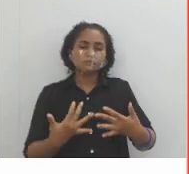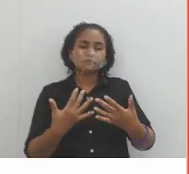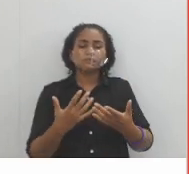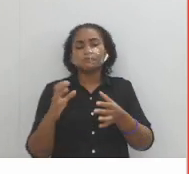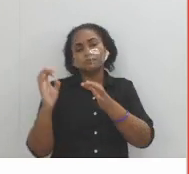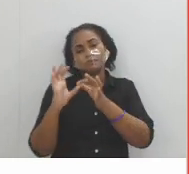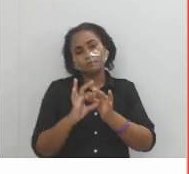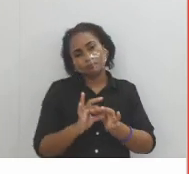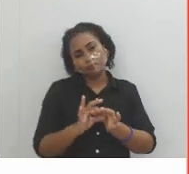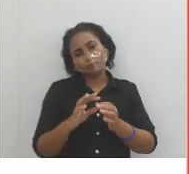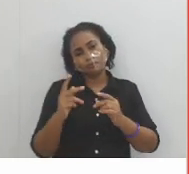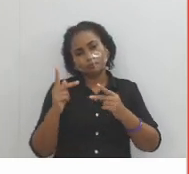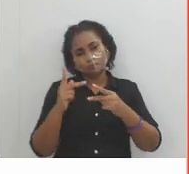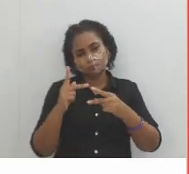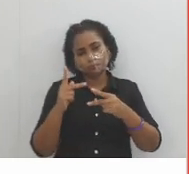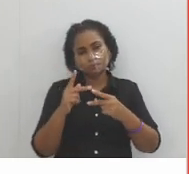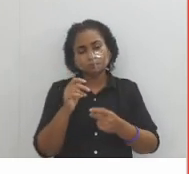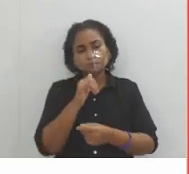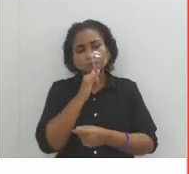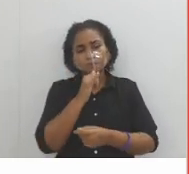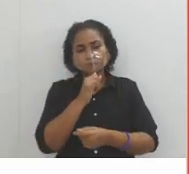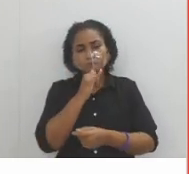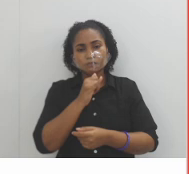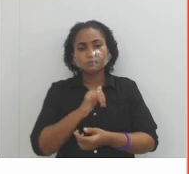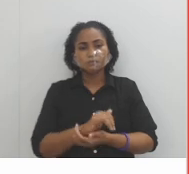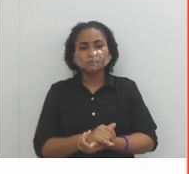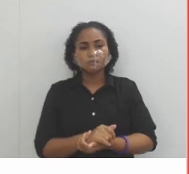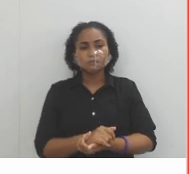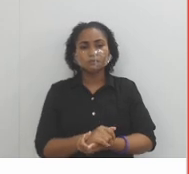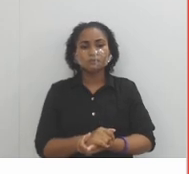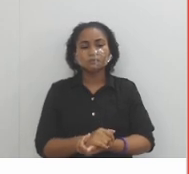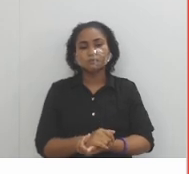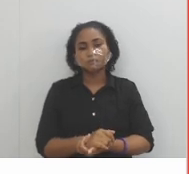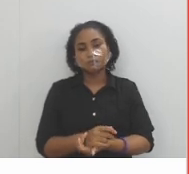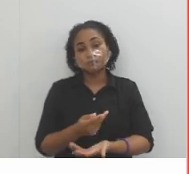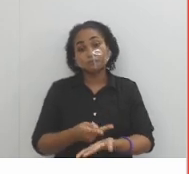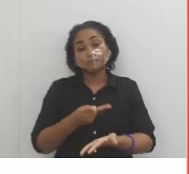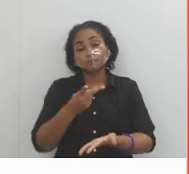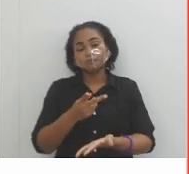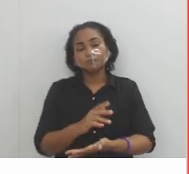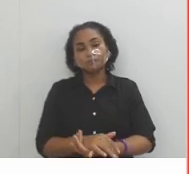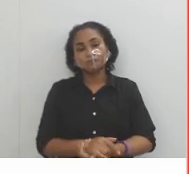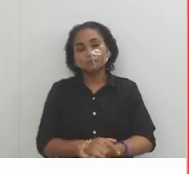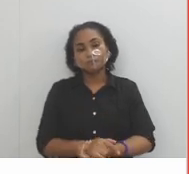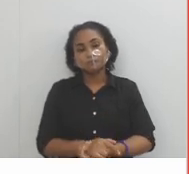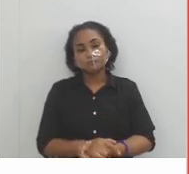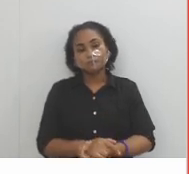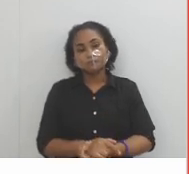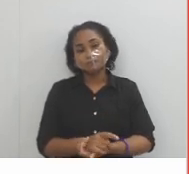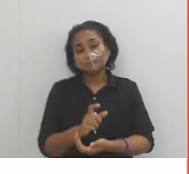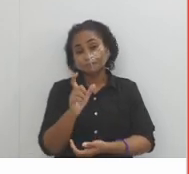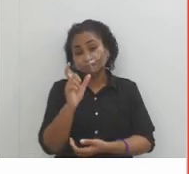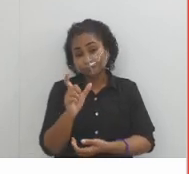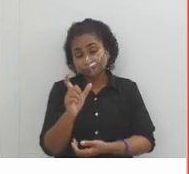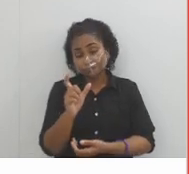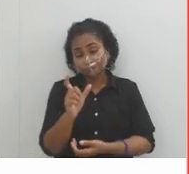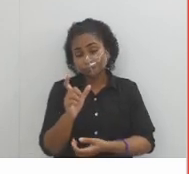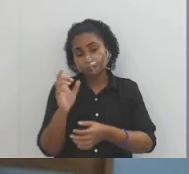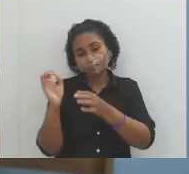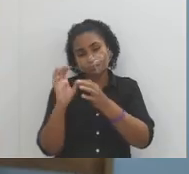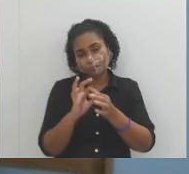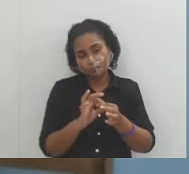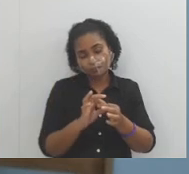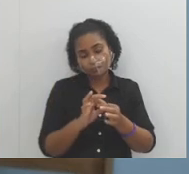aí as preposições, por exemplo, as preposições acidentais, né? Ou seja, palavras que